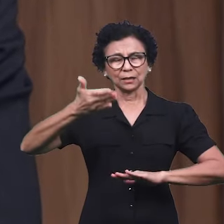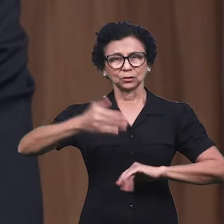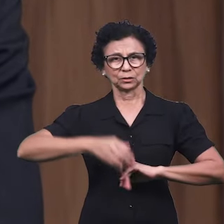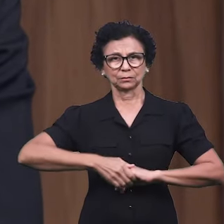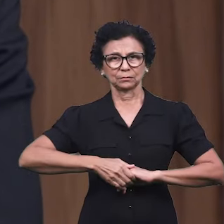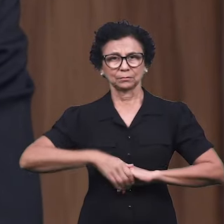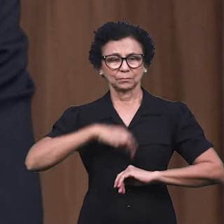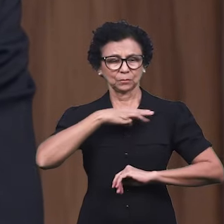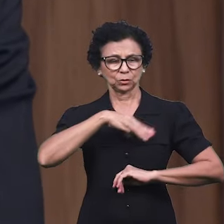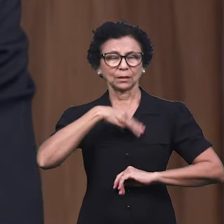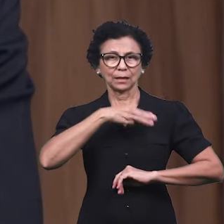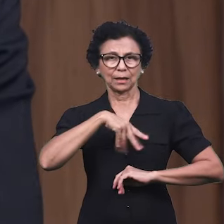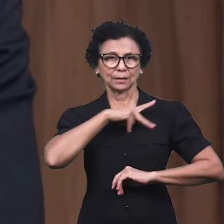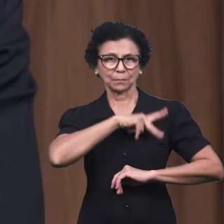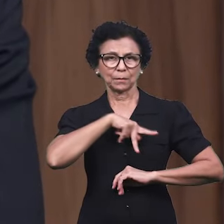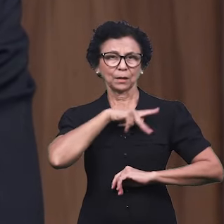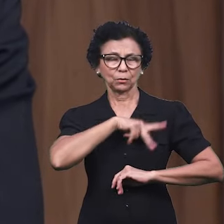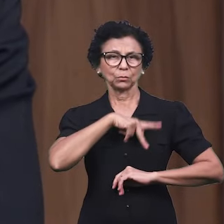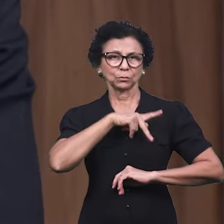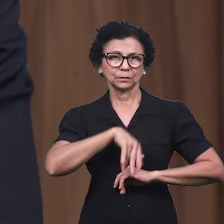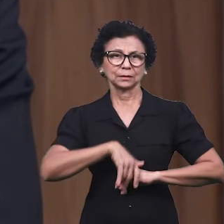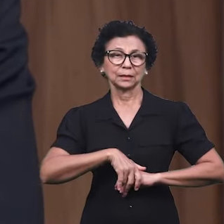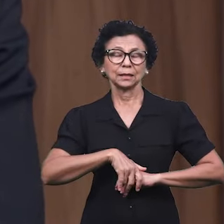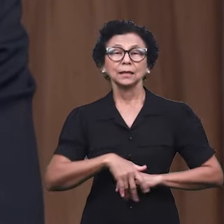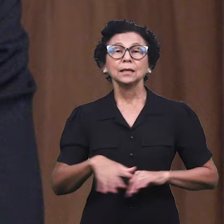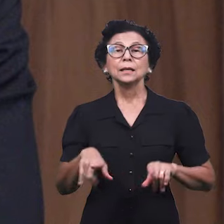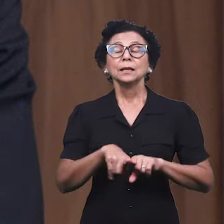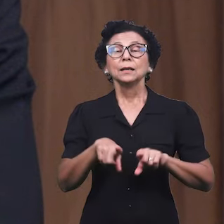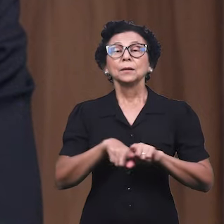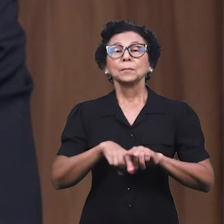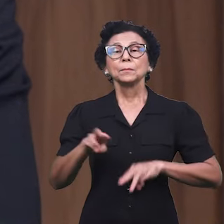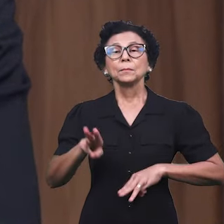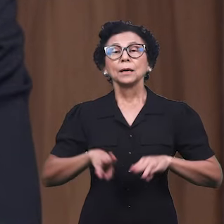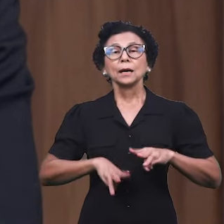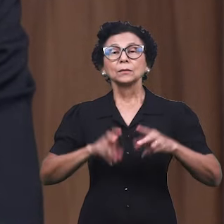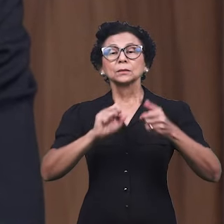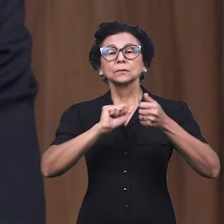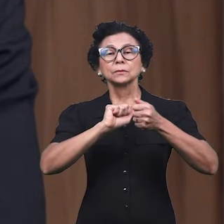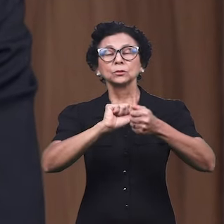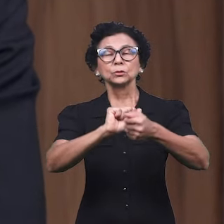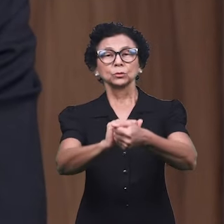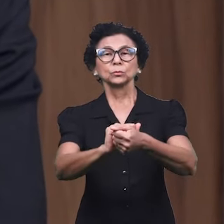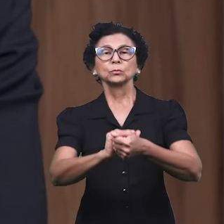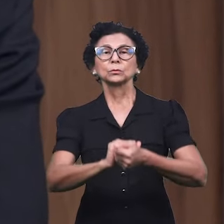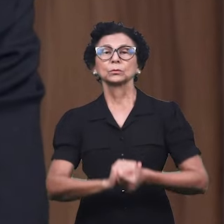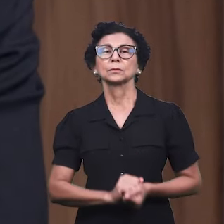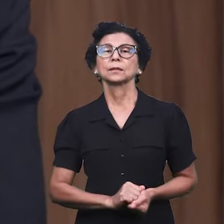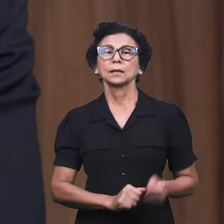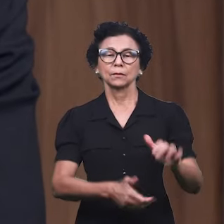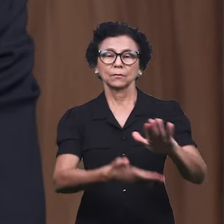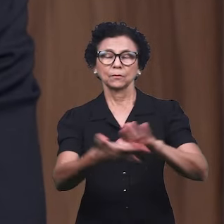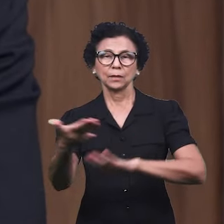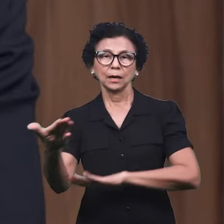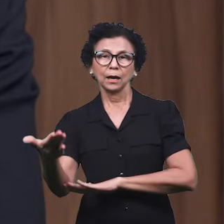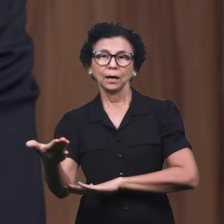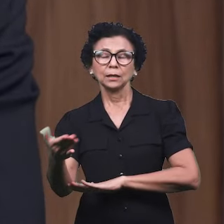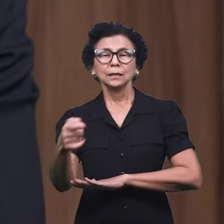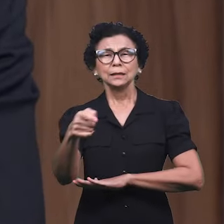Paulo estava Marcos, né? E ele voltou assim que eles chegaram